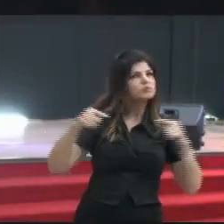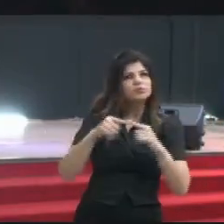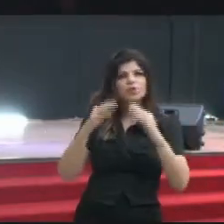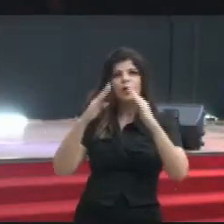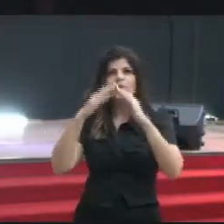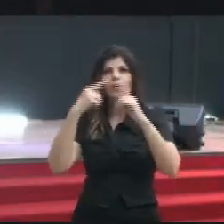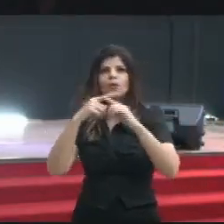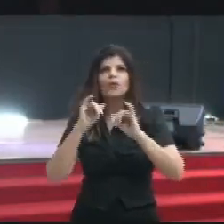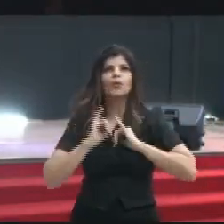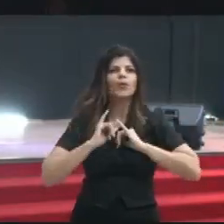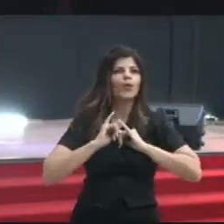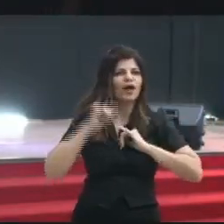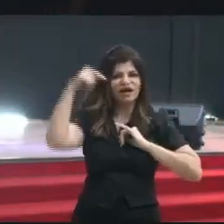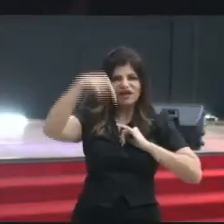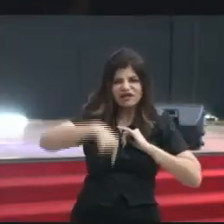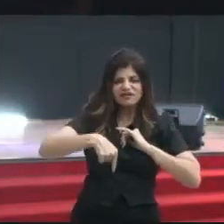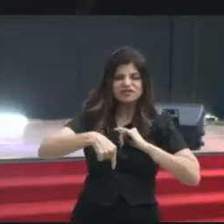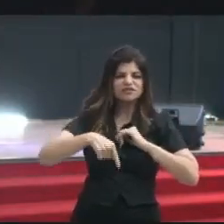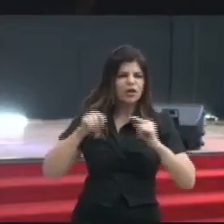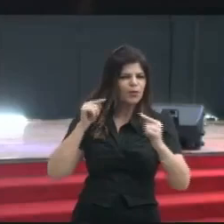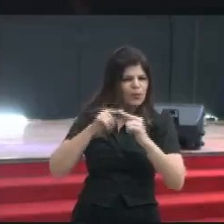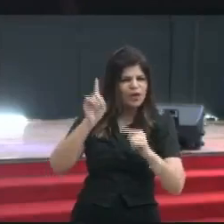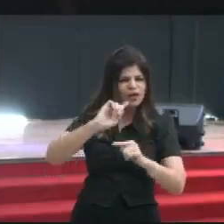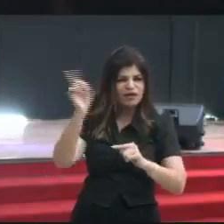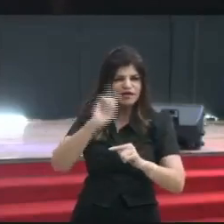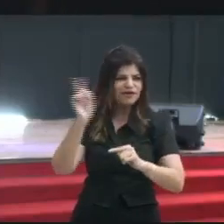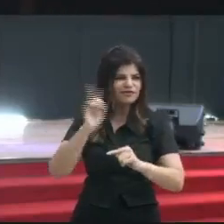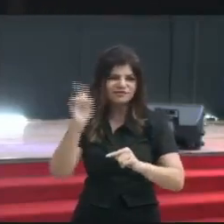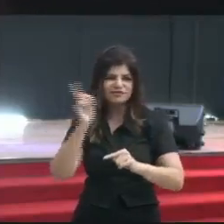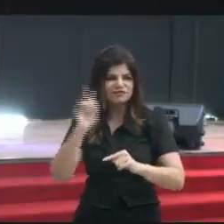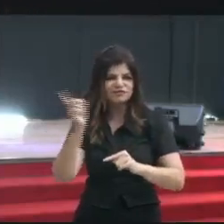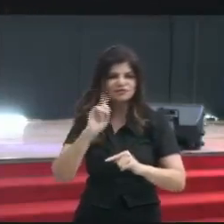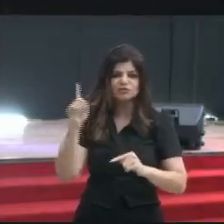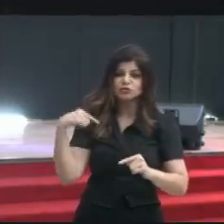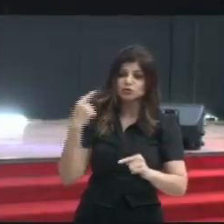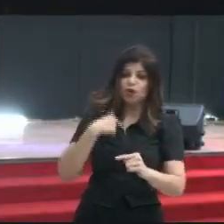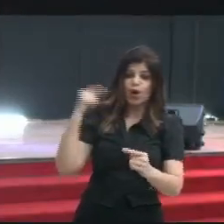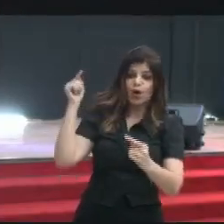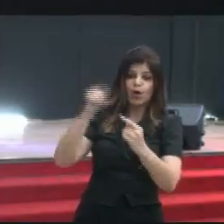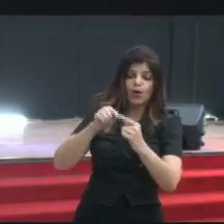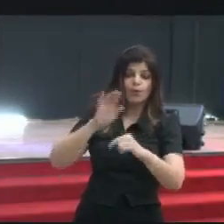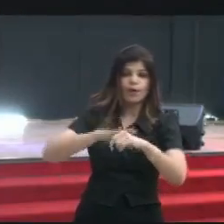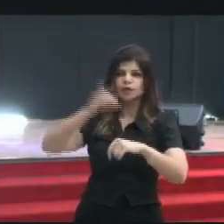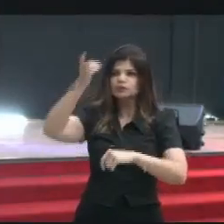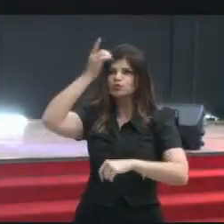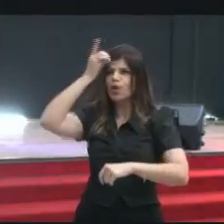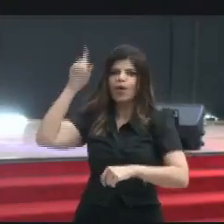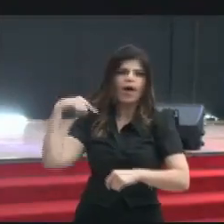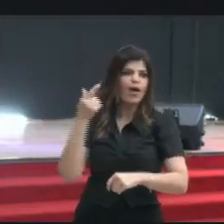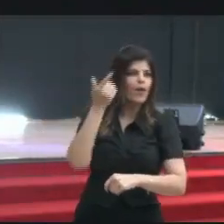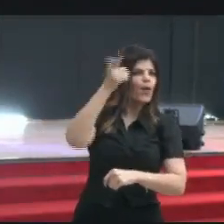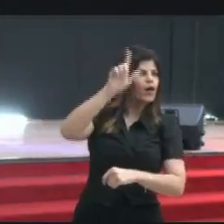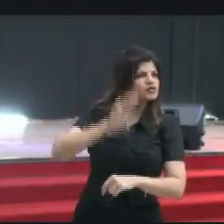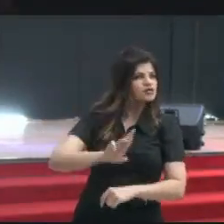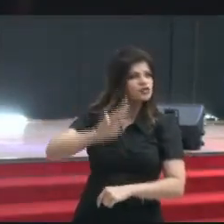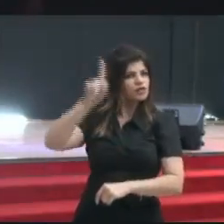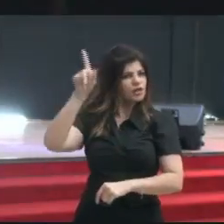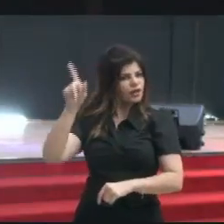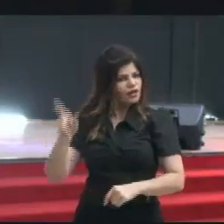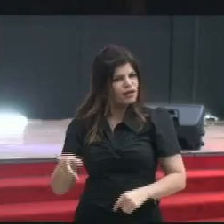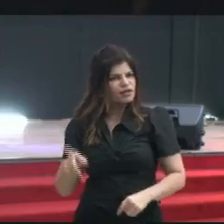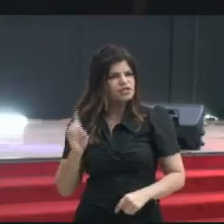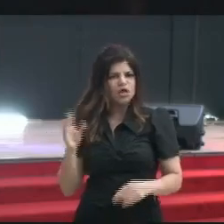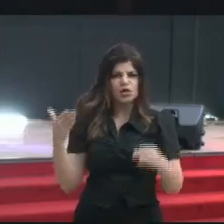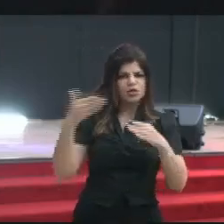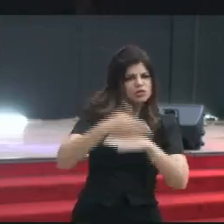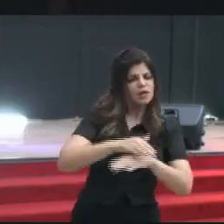paredes. Esta não é a nossa vocação. Esta não é a nossa vocação. Igreja não é ponto de